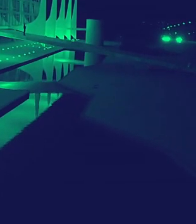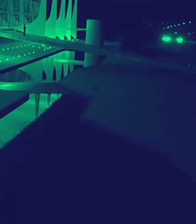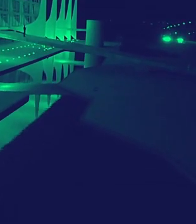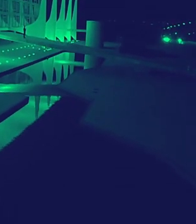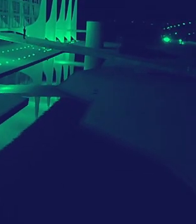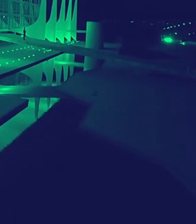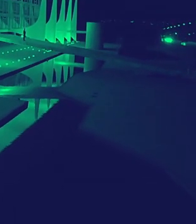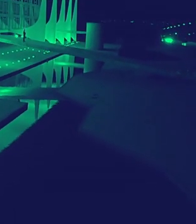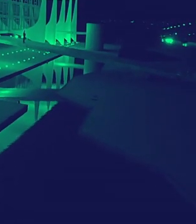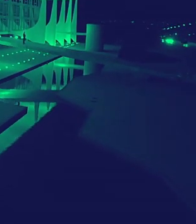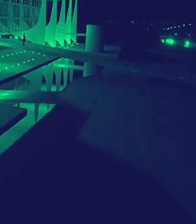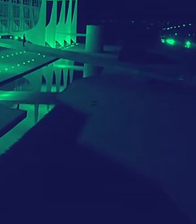Tchau.